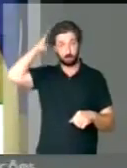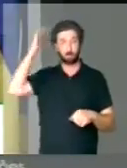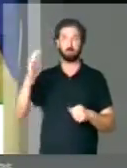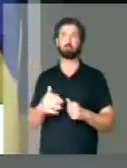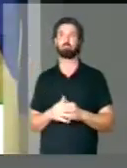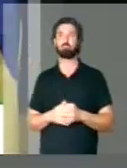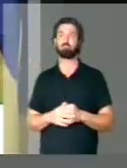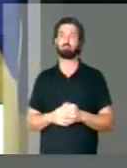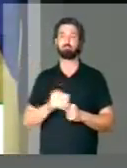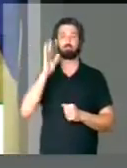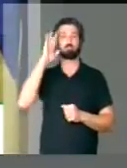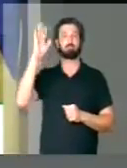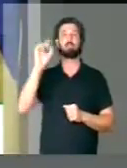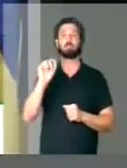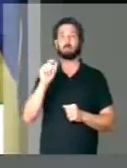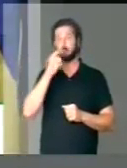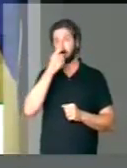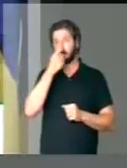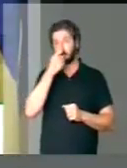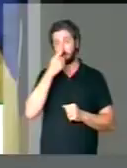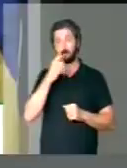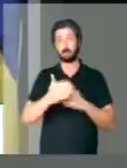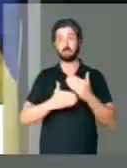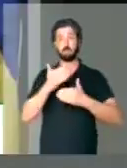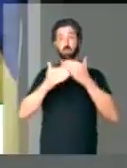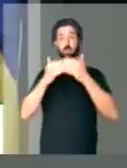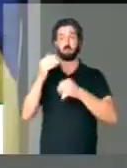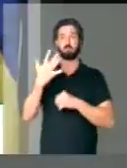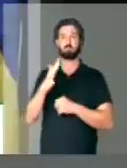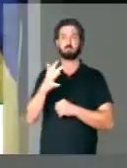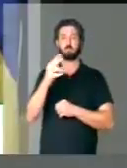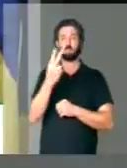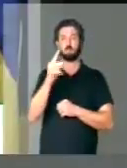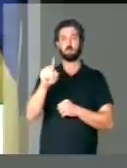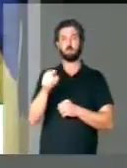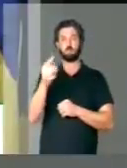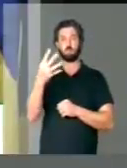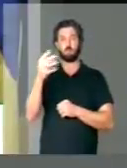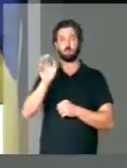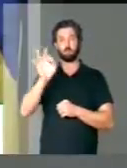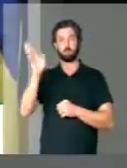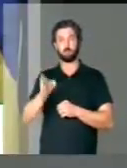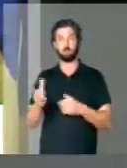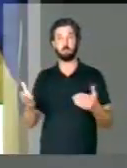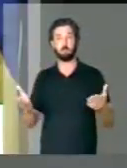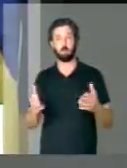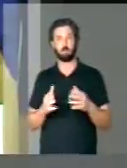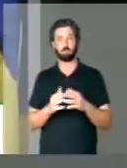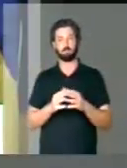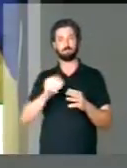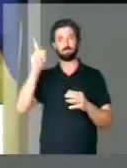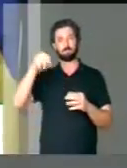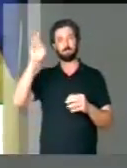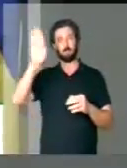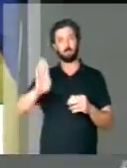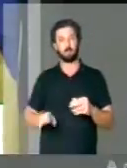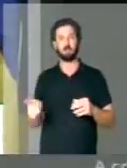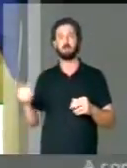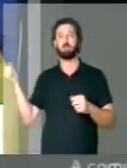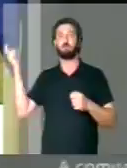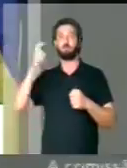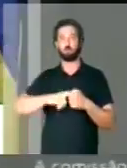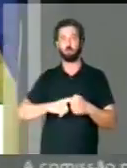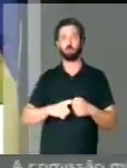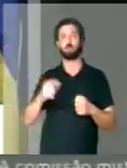Temer, as previsões já são de uma ordem de crescimento de 2,4%, ou seja, o Brasil voltou